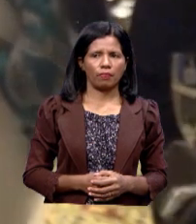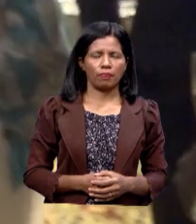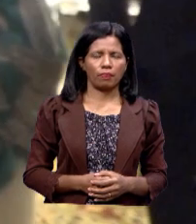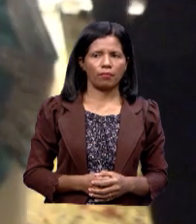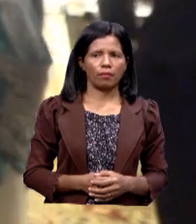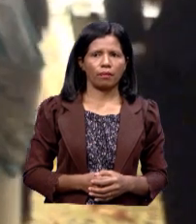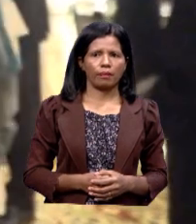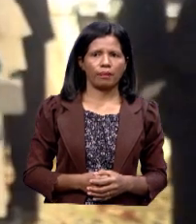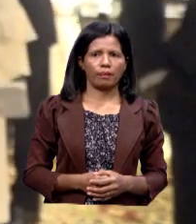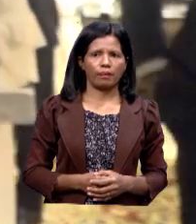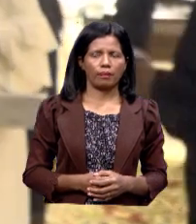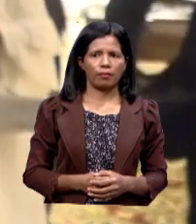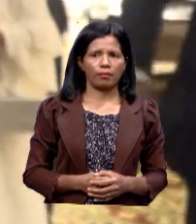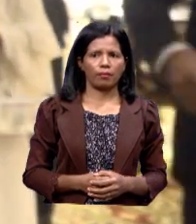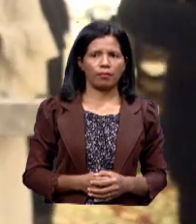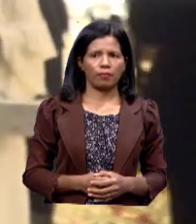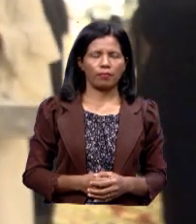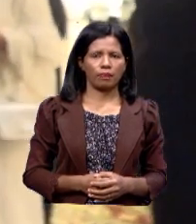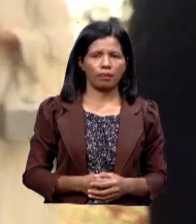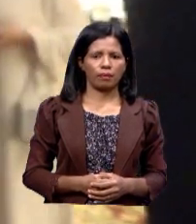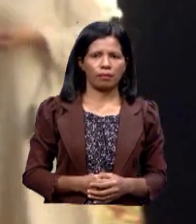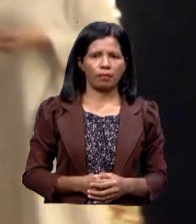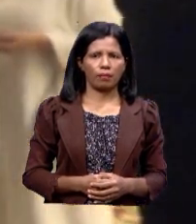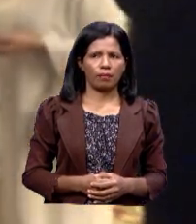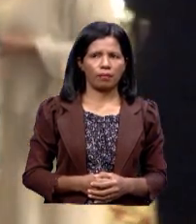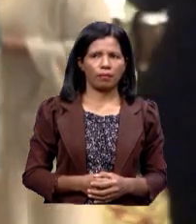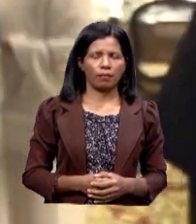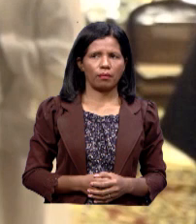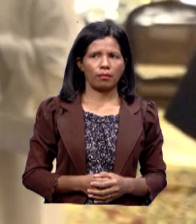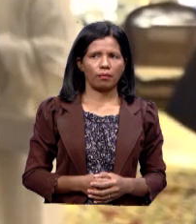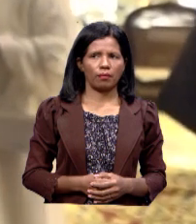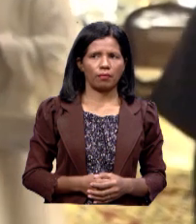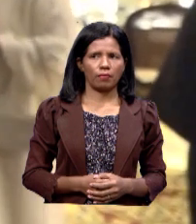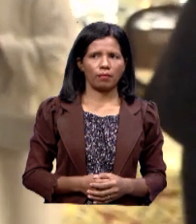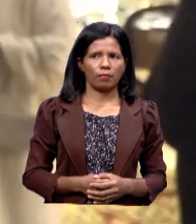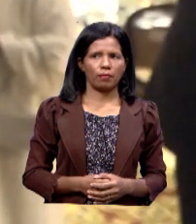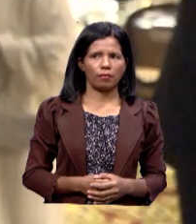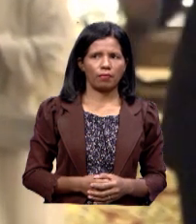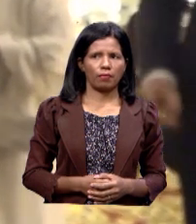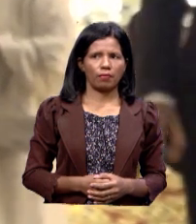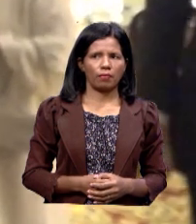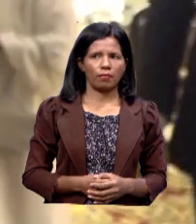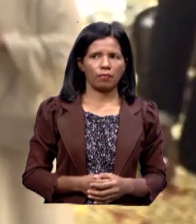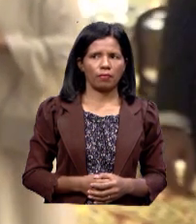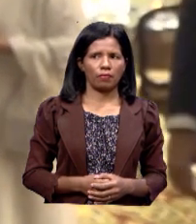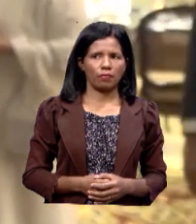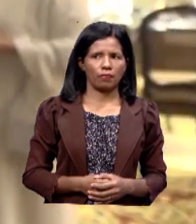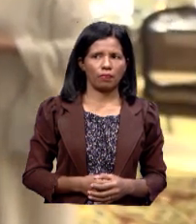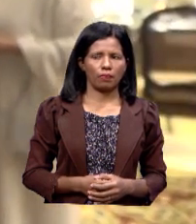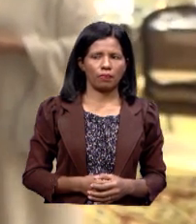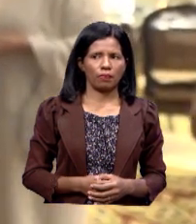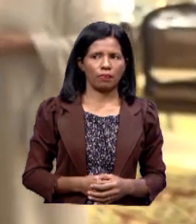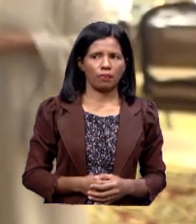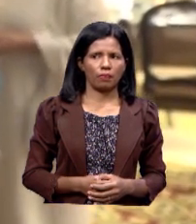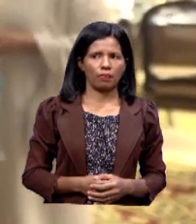infraestruturas e investimentos básicos, podemos ajudar a fazer de Timor-Leste uma